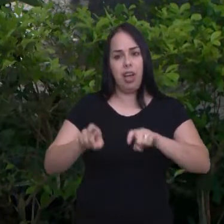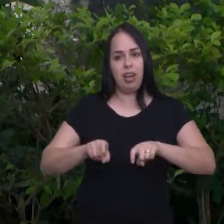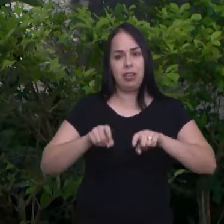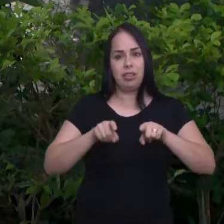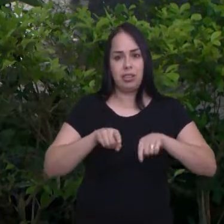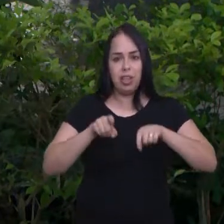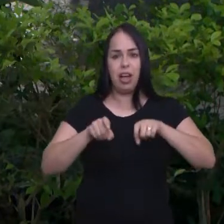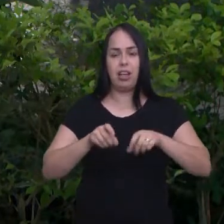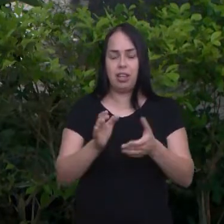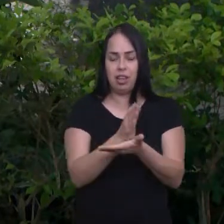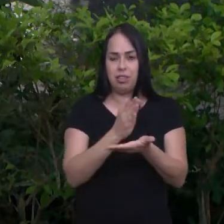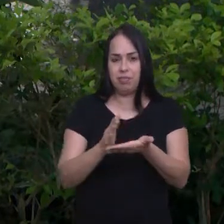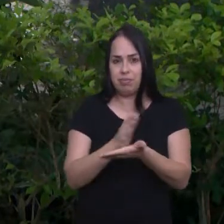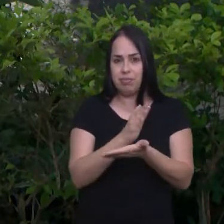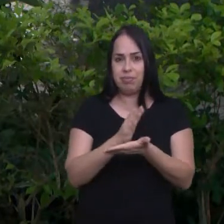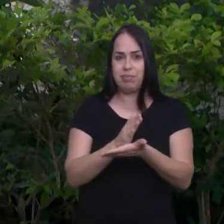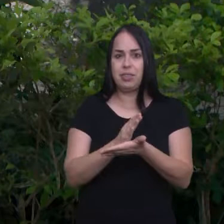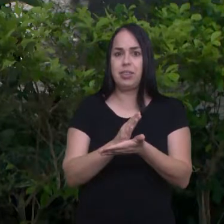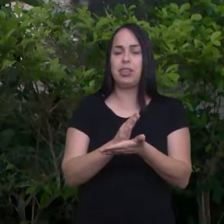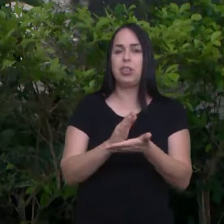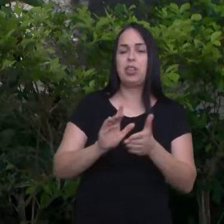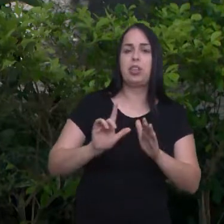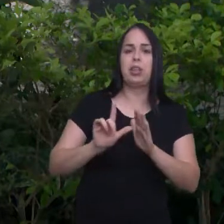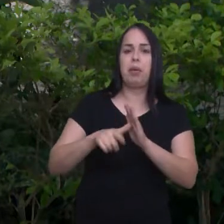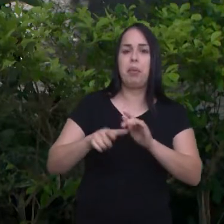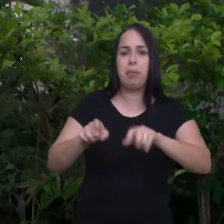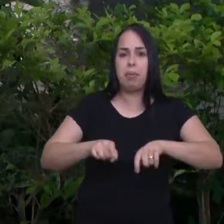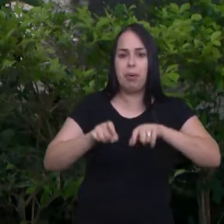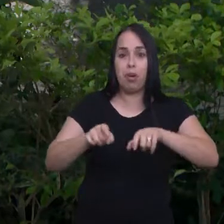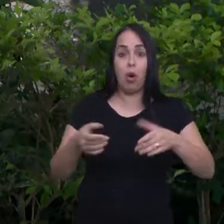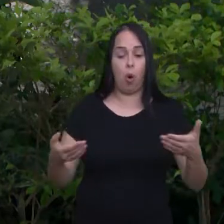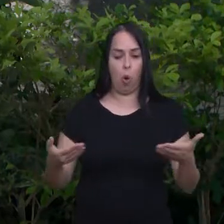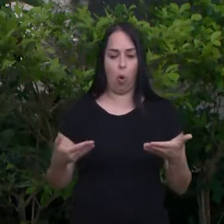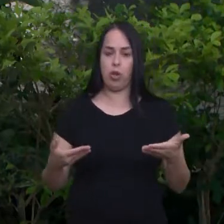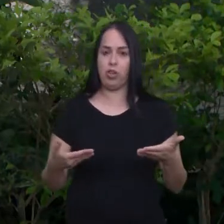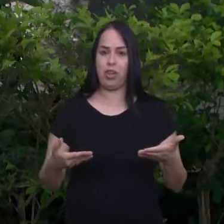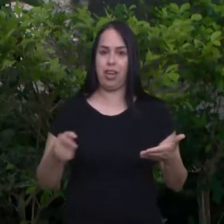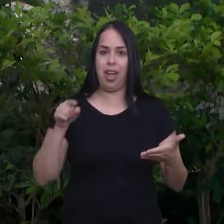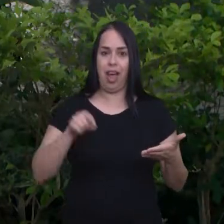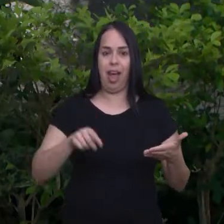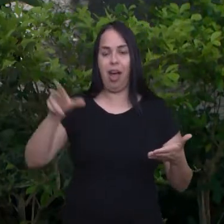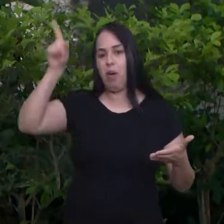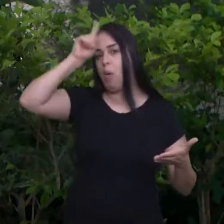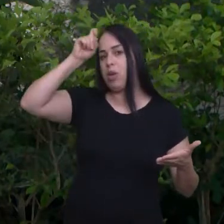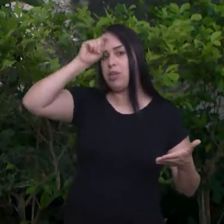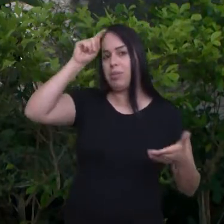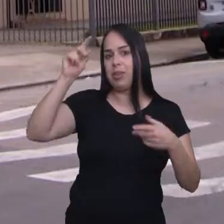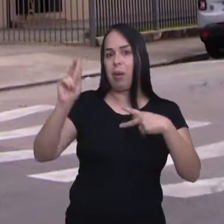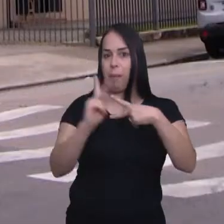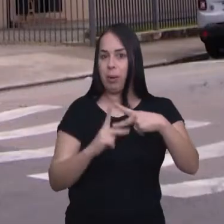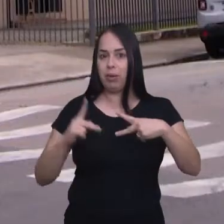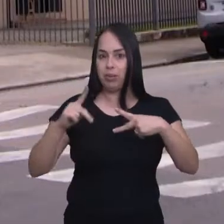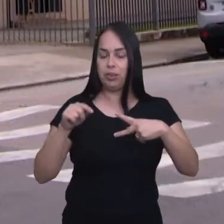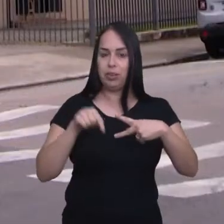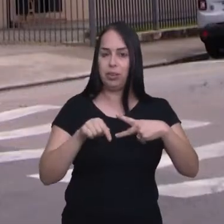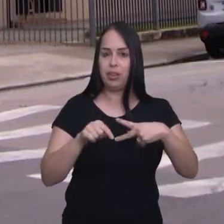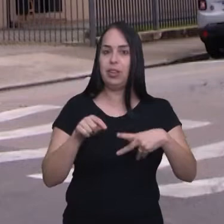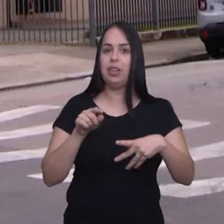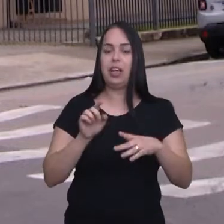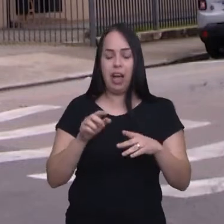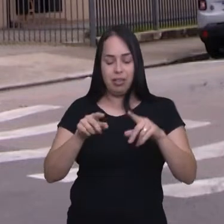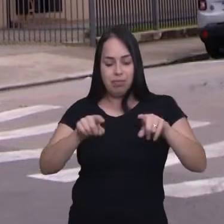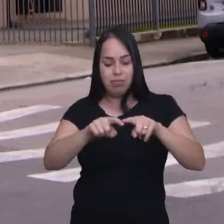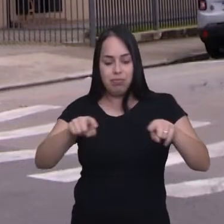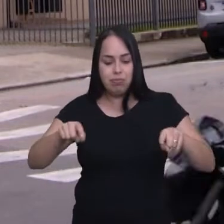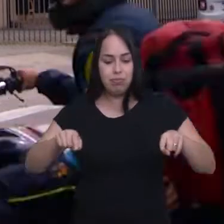que é da chácara onde é o Pio XII hoje. O Pio XII ele foi construído